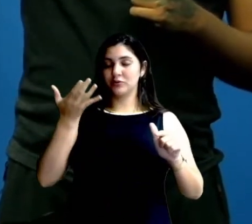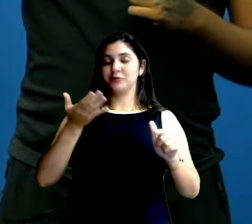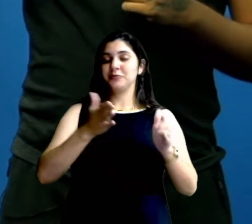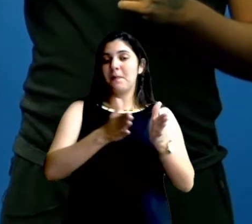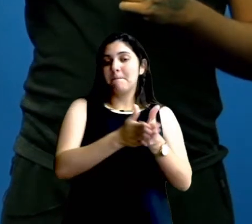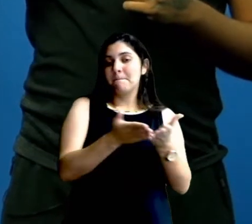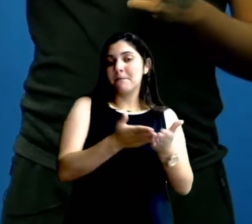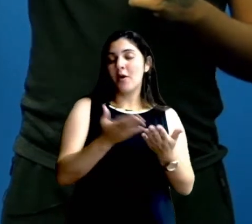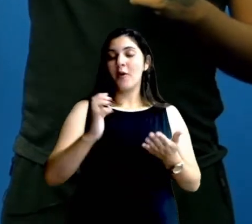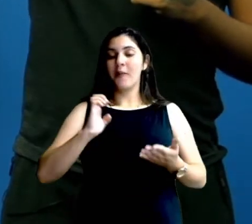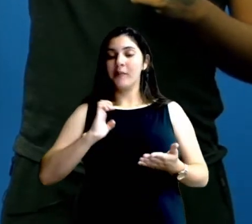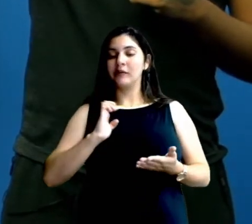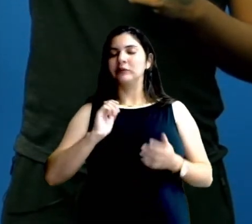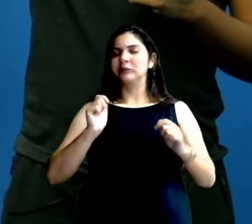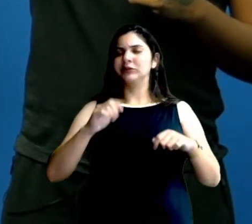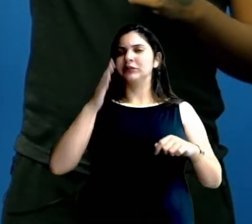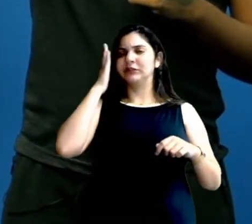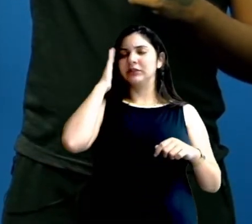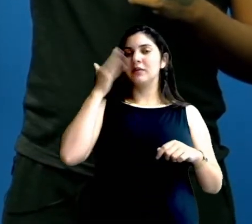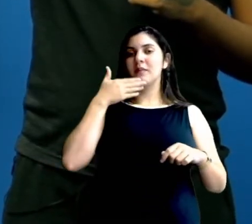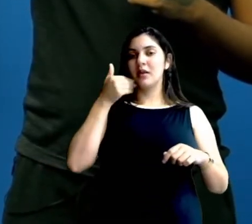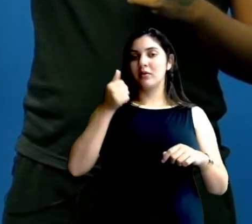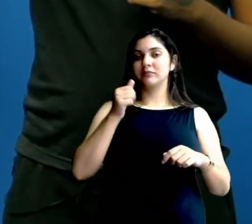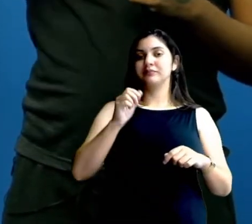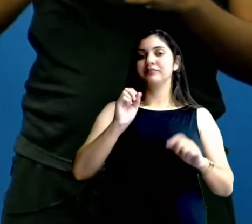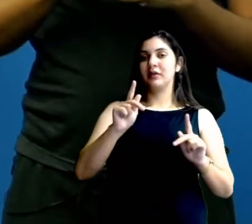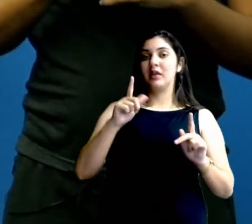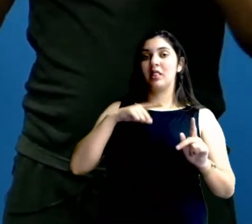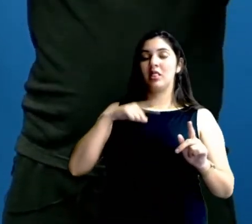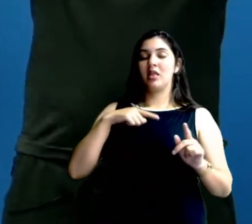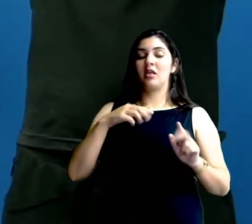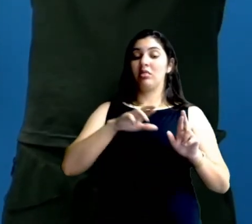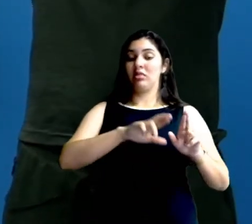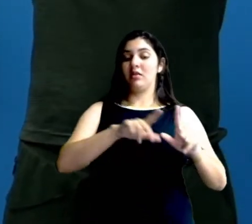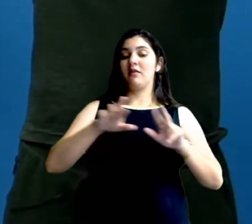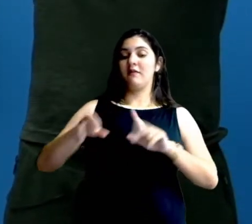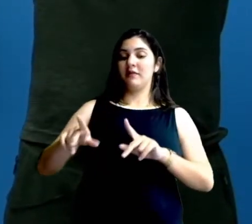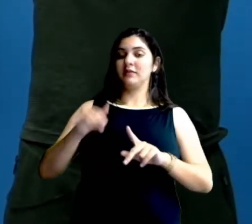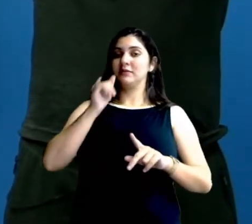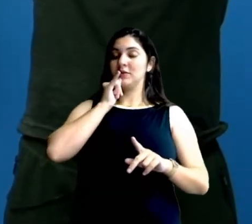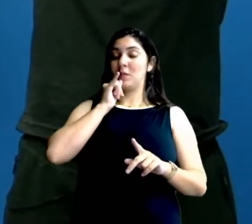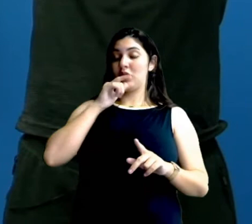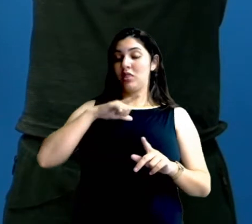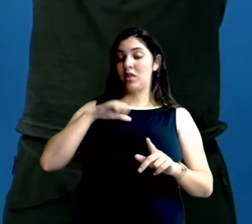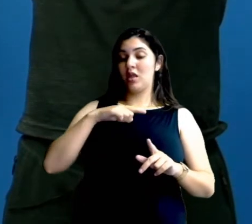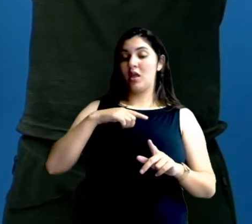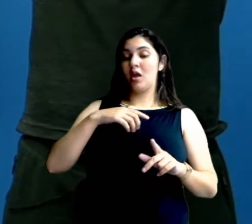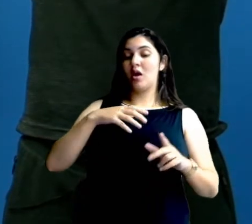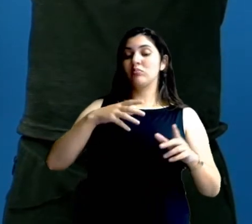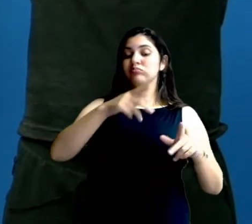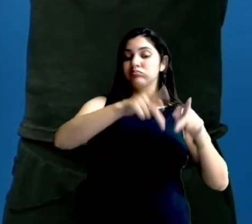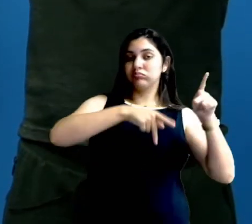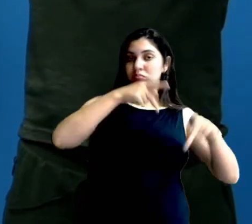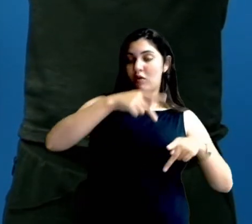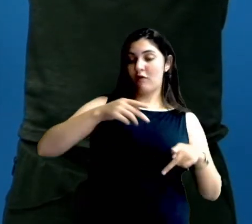melhor tá então ela tinha lá esses diferentes classes mete as elites econômicas e religiosas